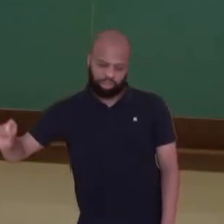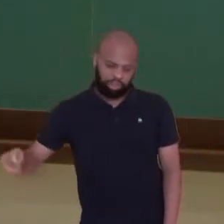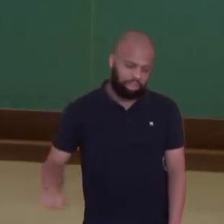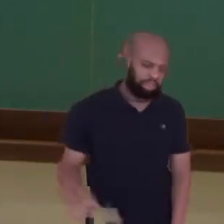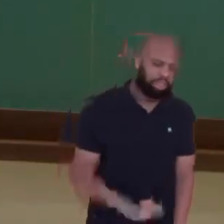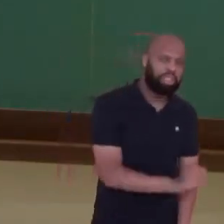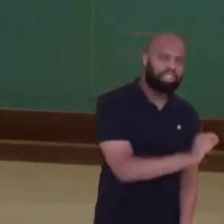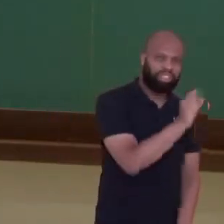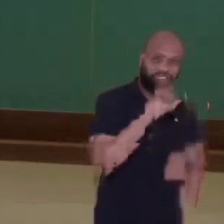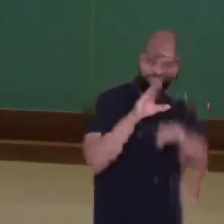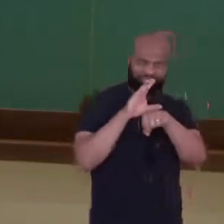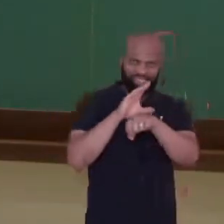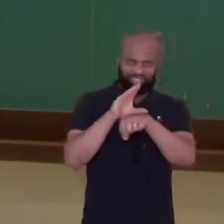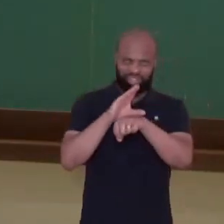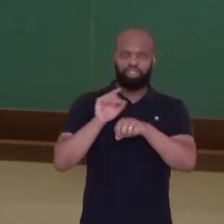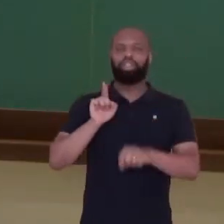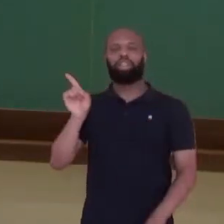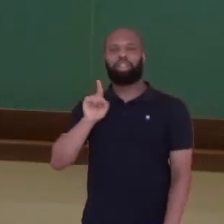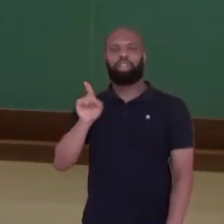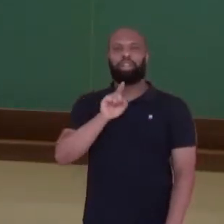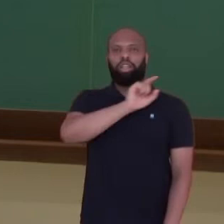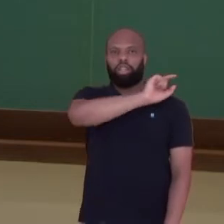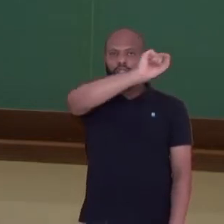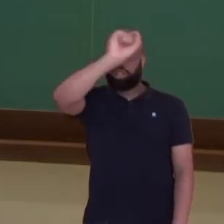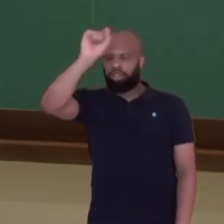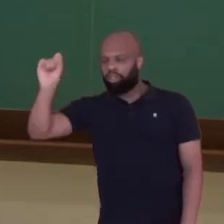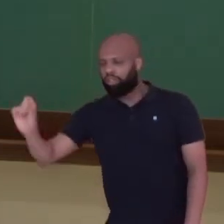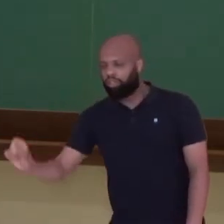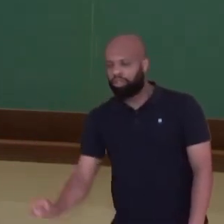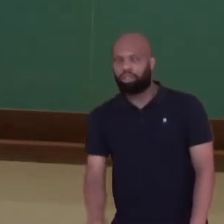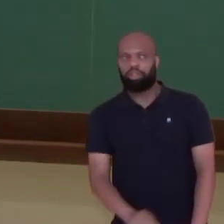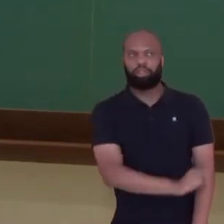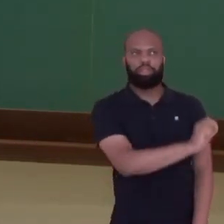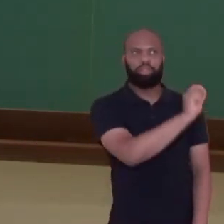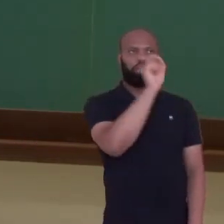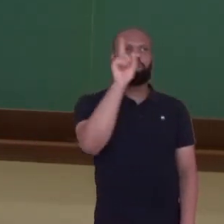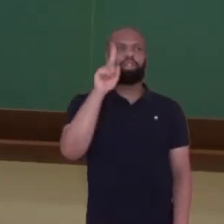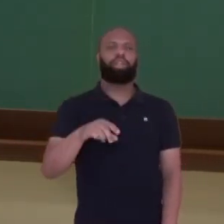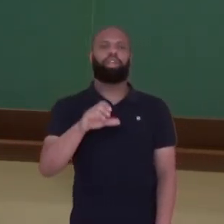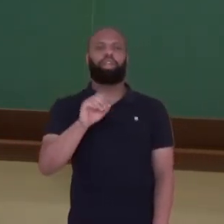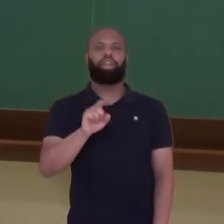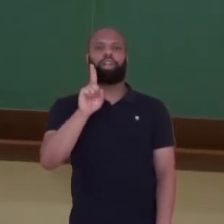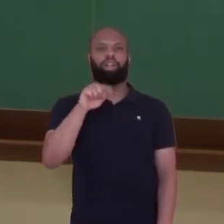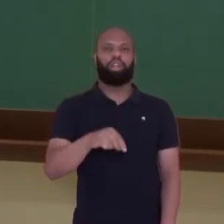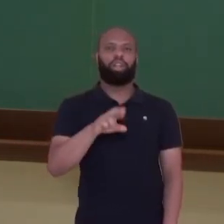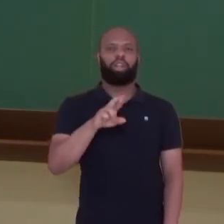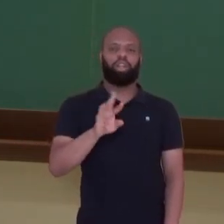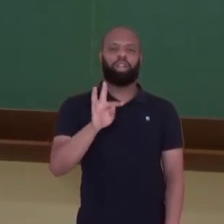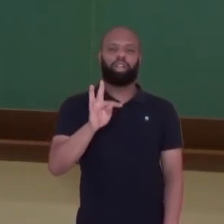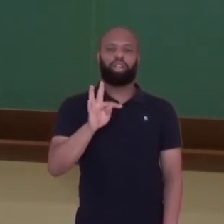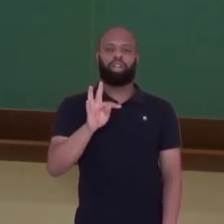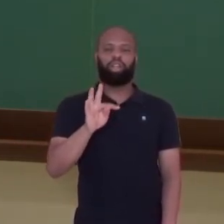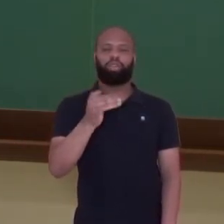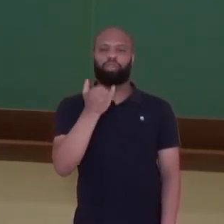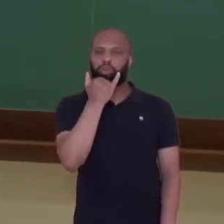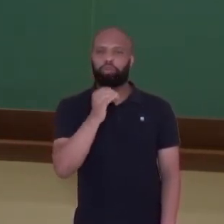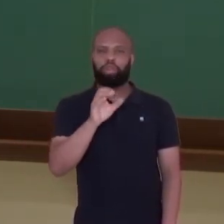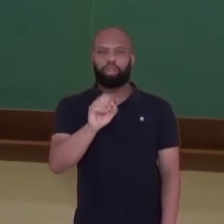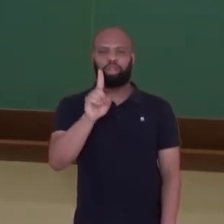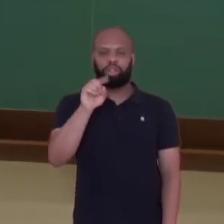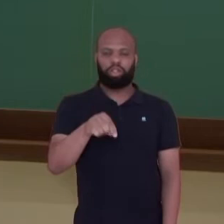clarinha? Essa linha cinza bem clarinha é a órbita. O que é essa órbita? É